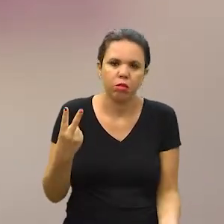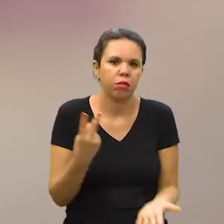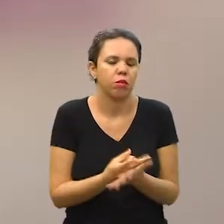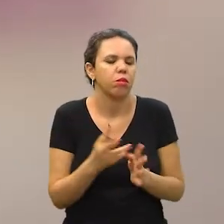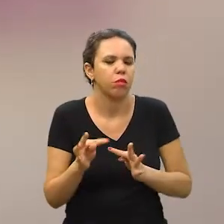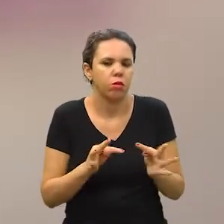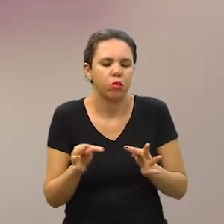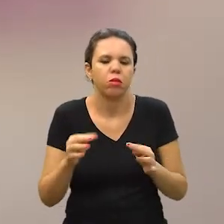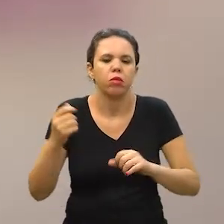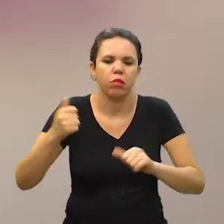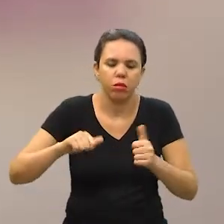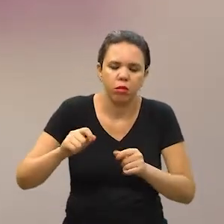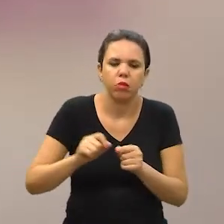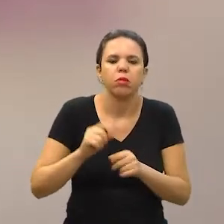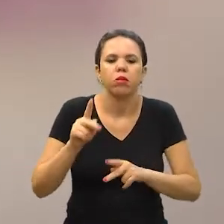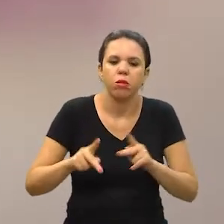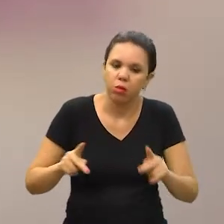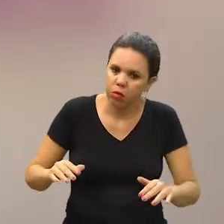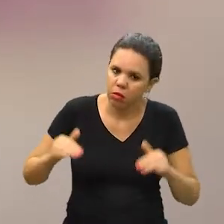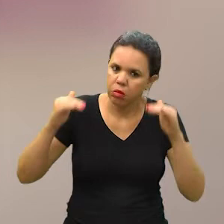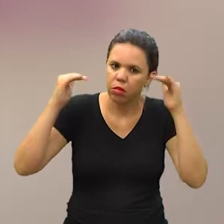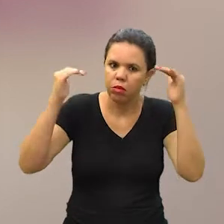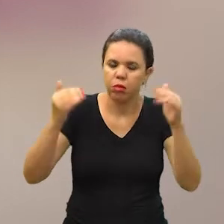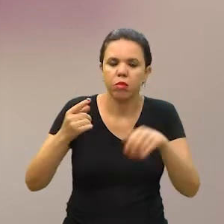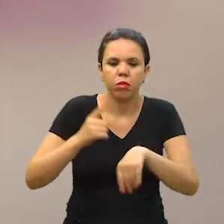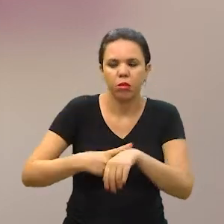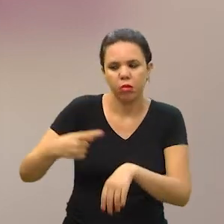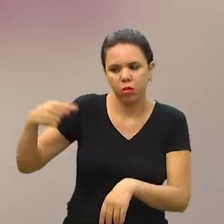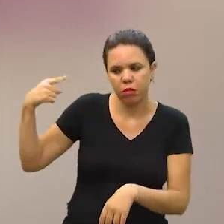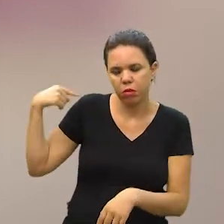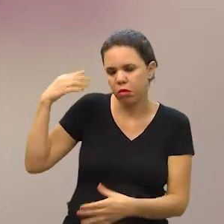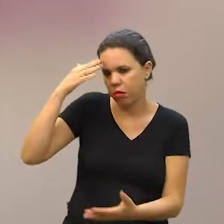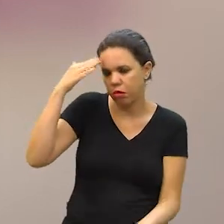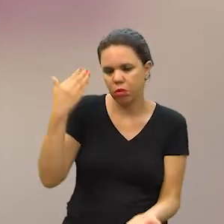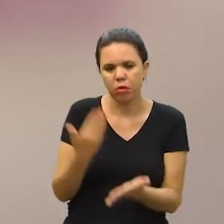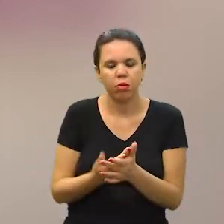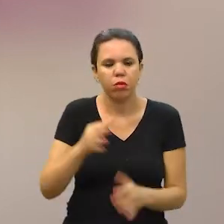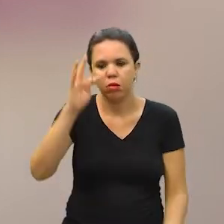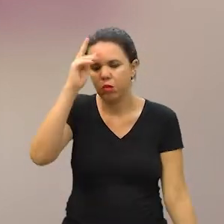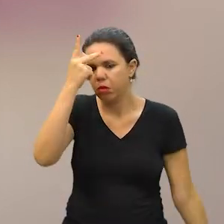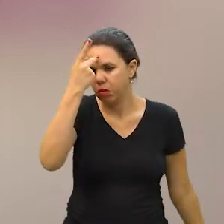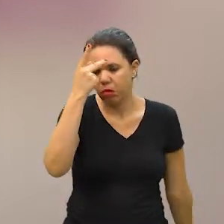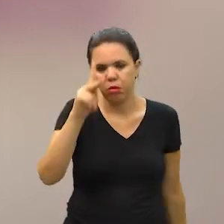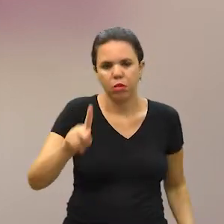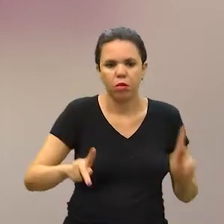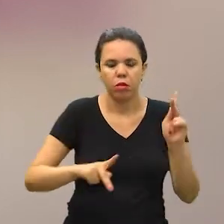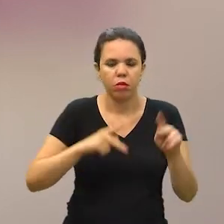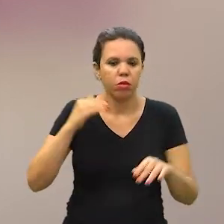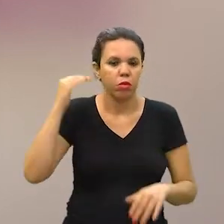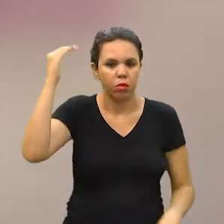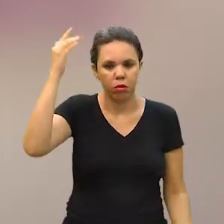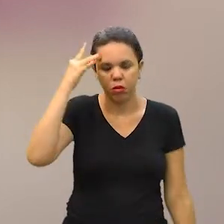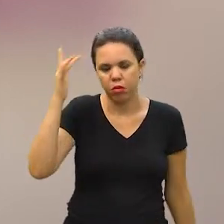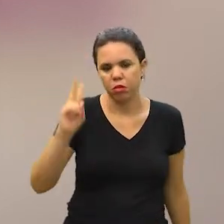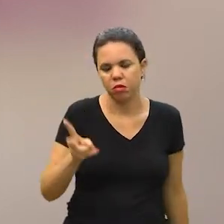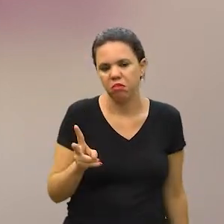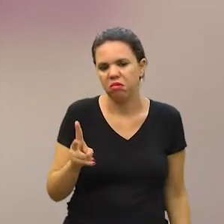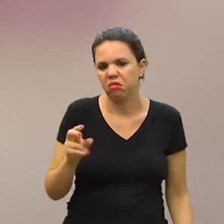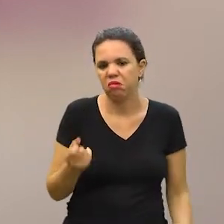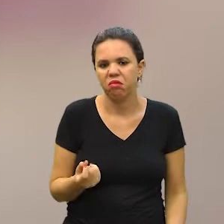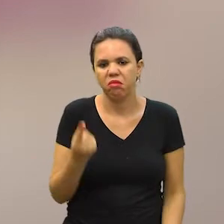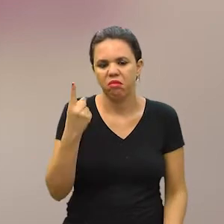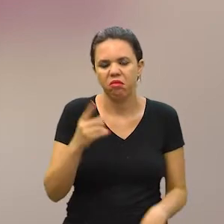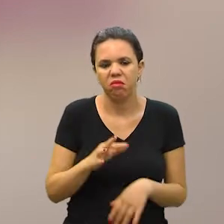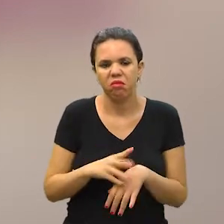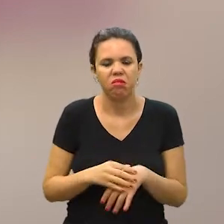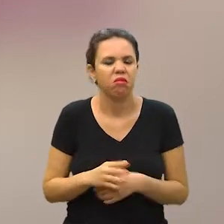mesmo diagnóstico pode ser feito em adulto, né? Até algum tempo atrás, nós acreditávamos que o TDAH no adulto sempre seria